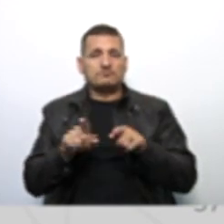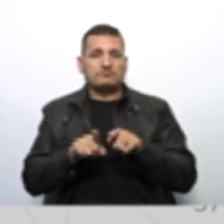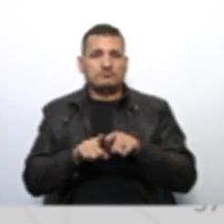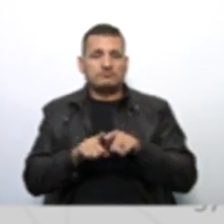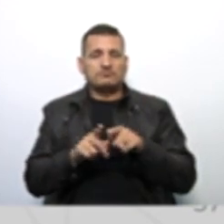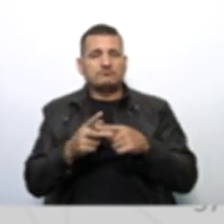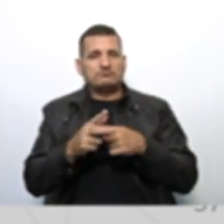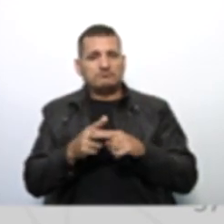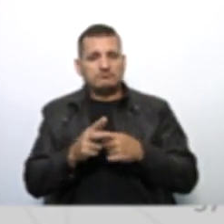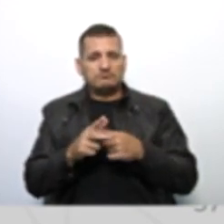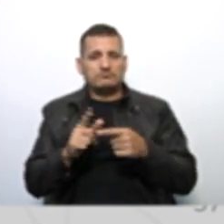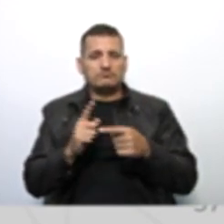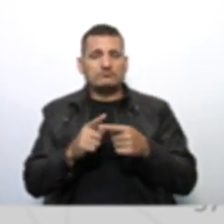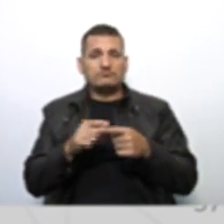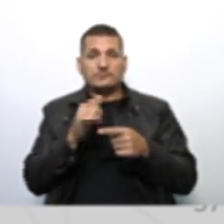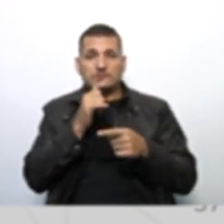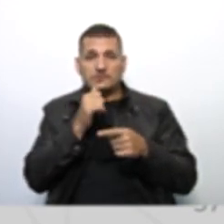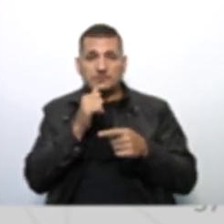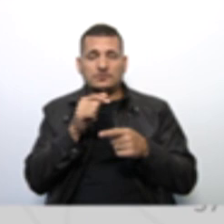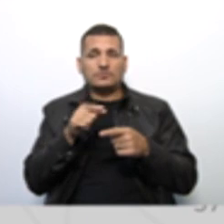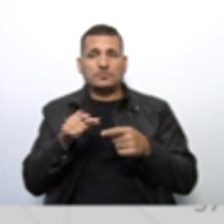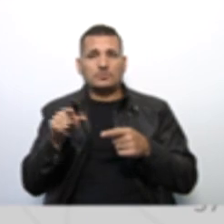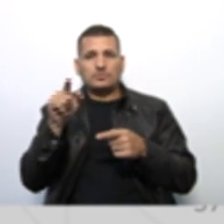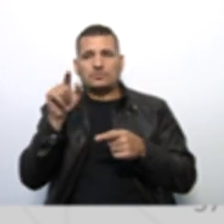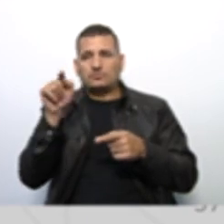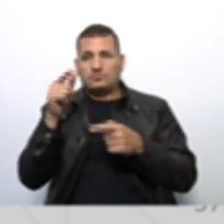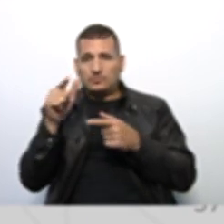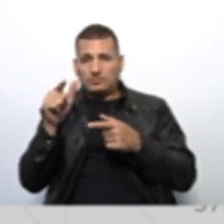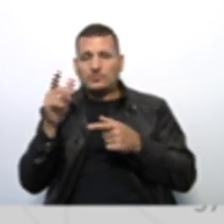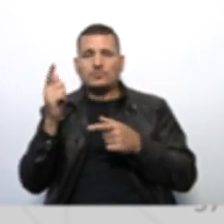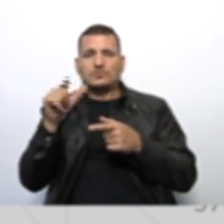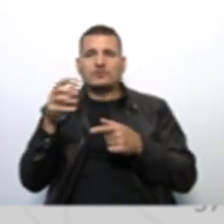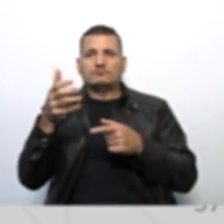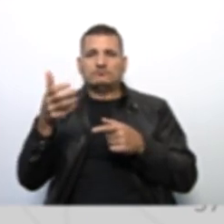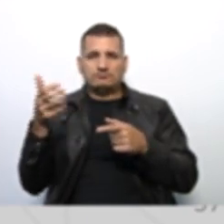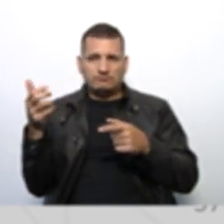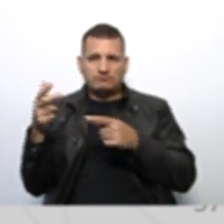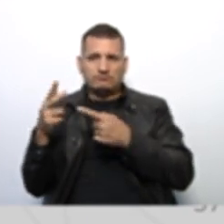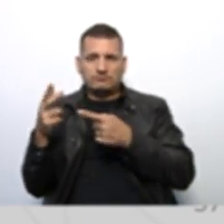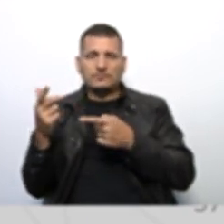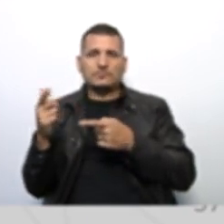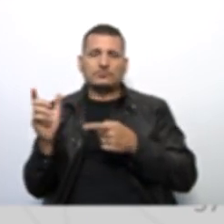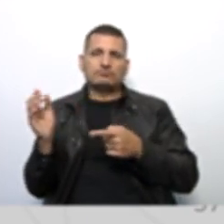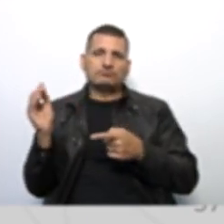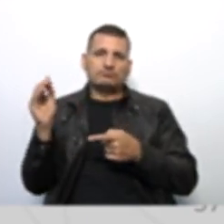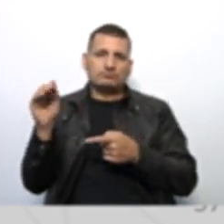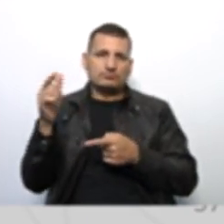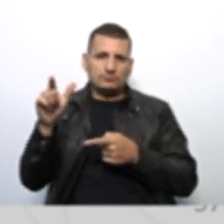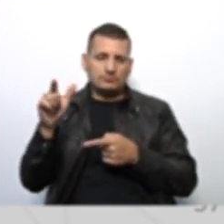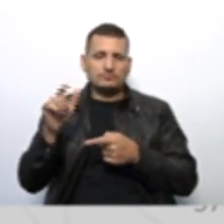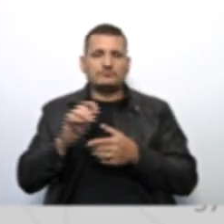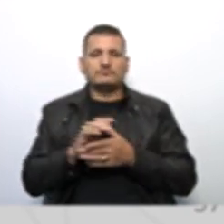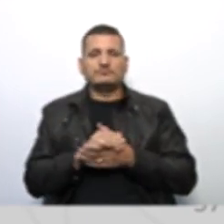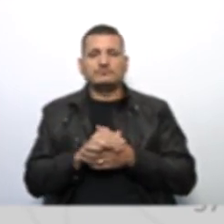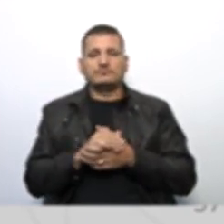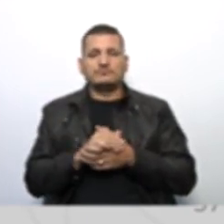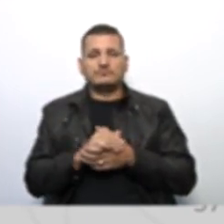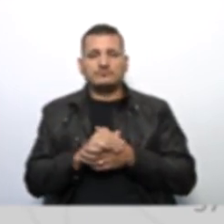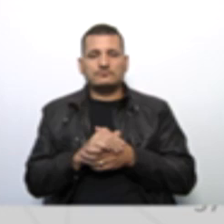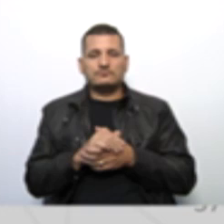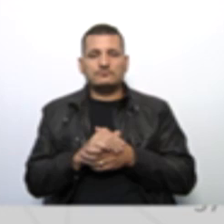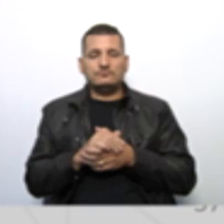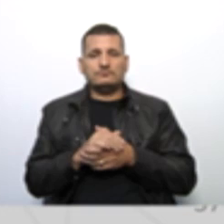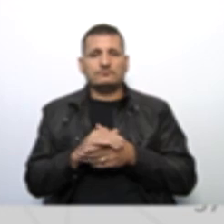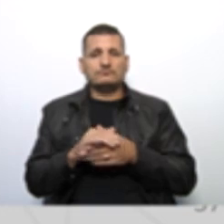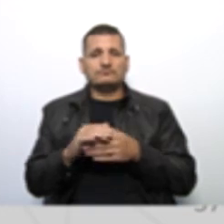se você der um problema numa estação aqui, você consegue retirá-la, fazer manutenção e depois colocar de novo e voltar a funcionar. Não é isso? Então, todas